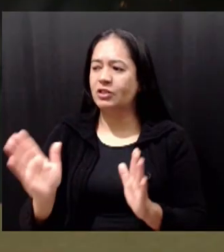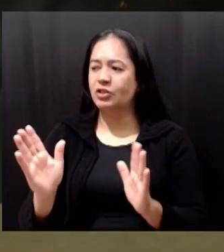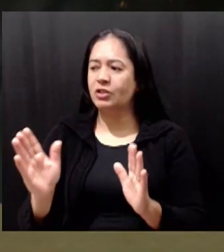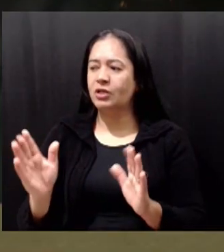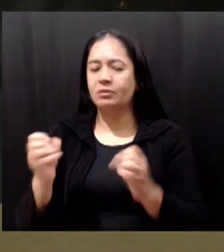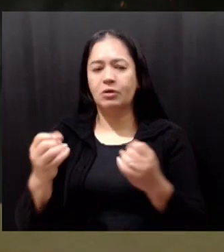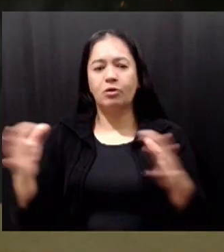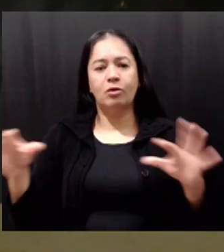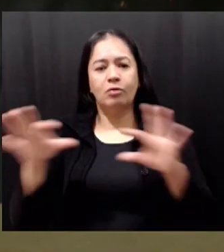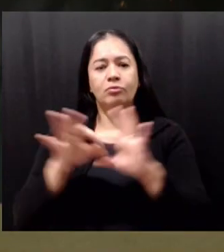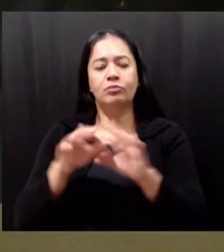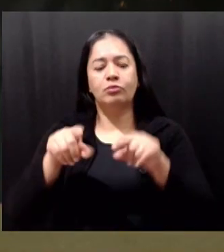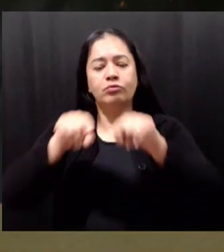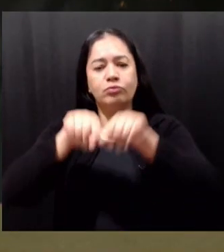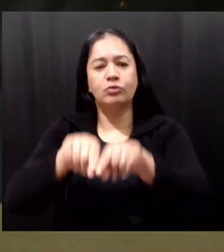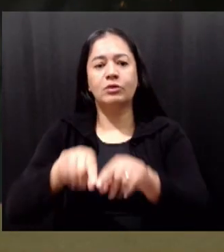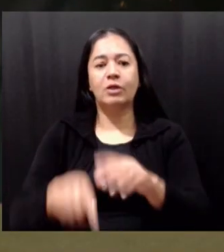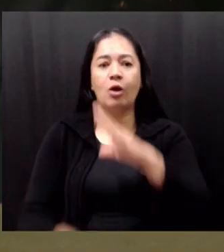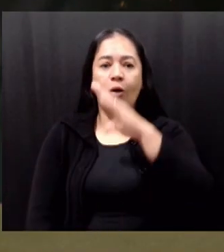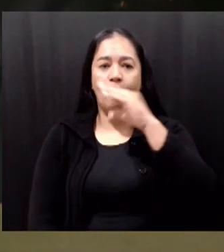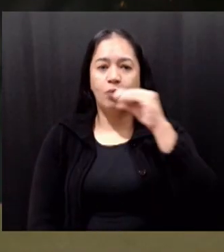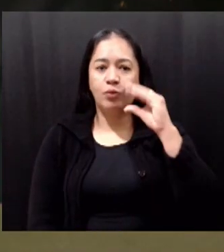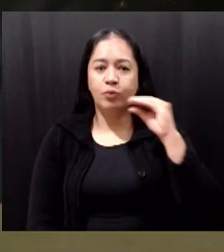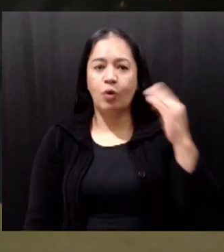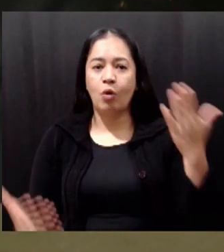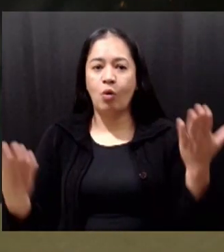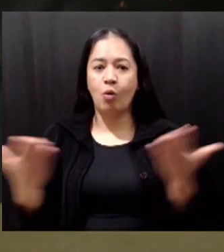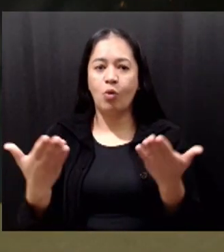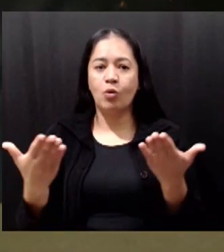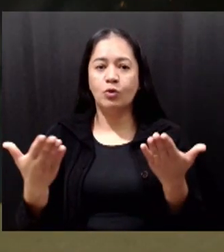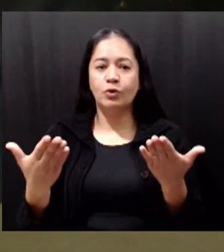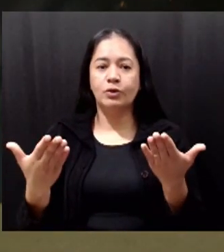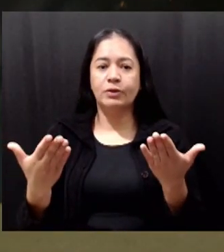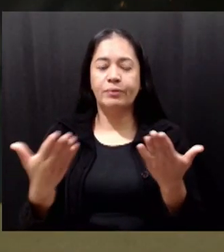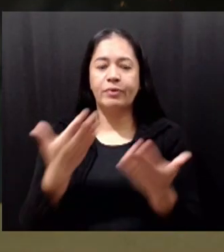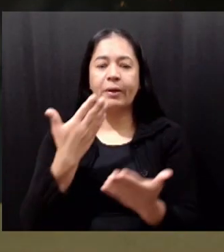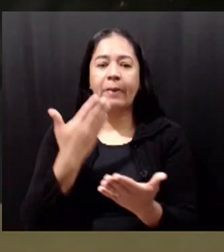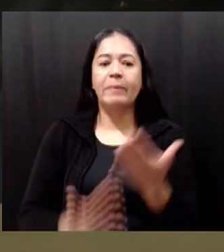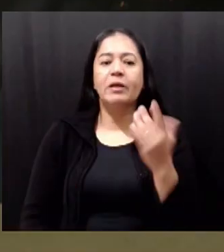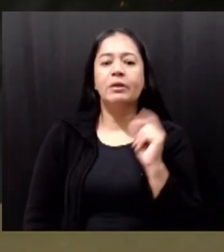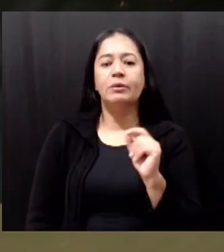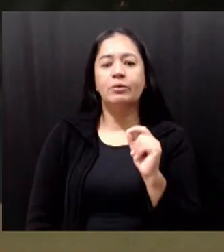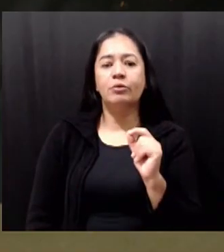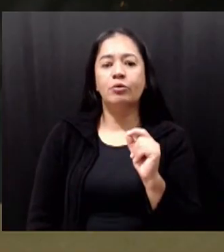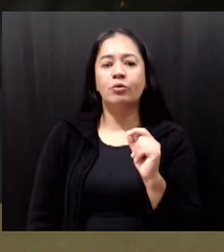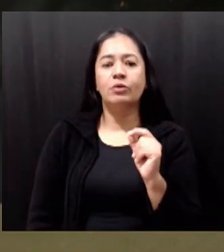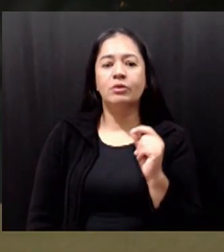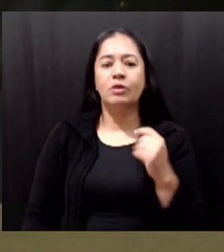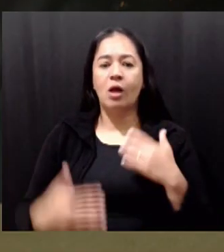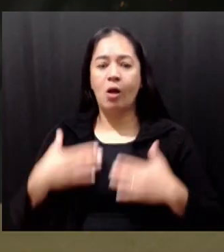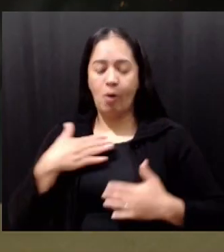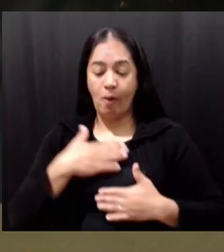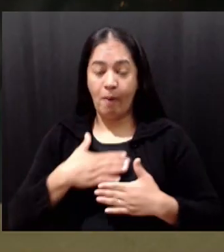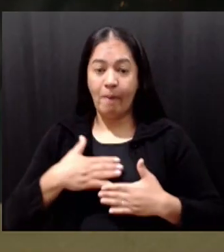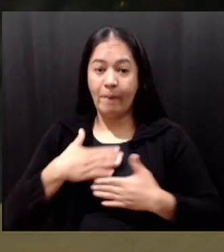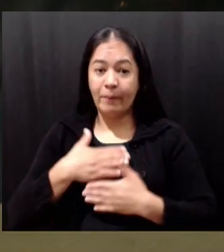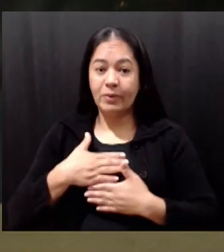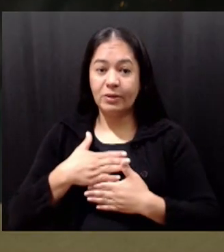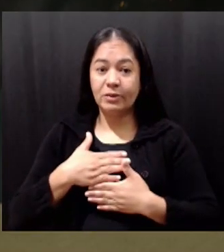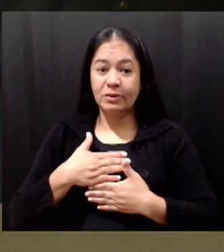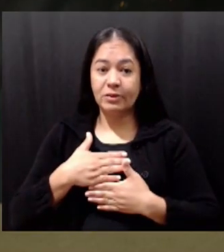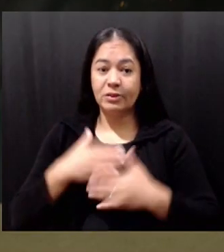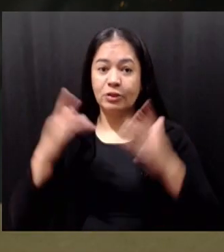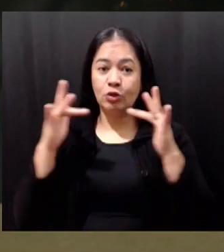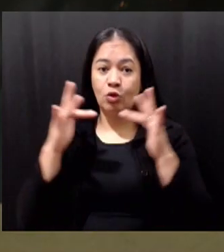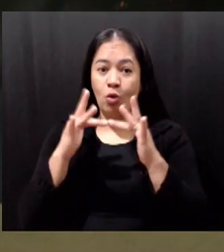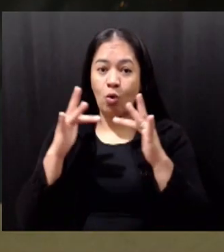o adolescente hoje, ele perdeu o prazer de estar daquele contato físico.